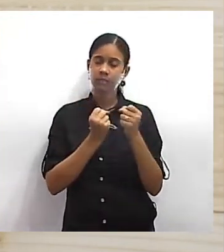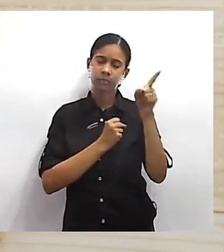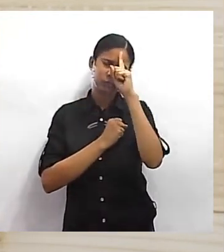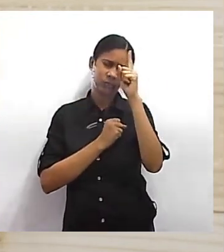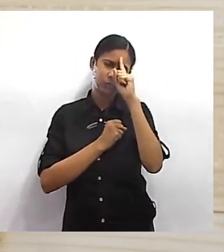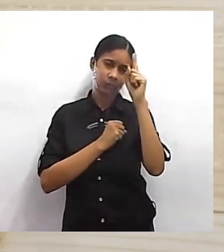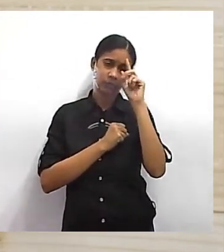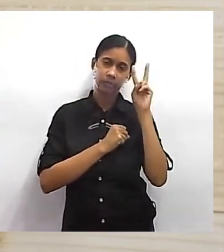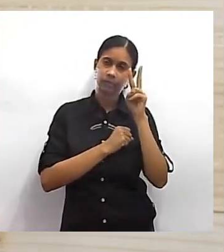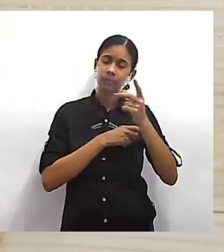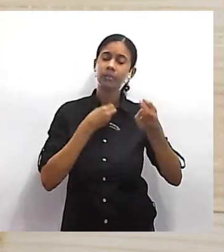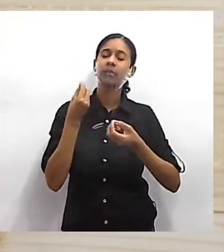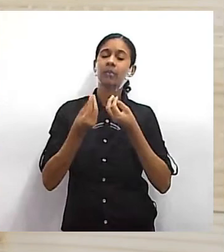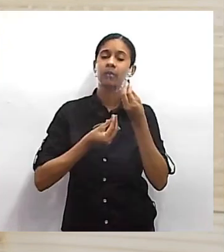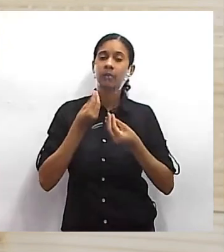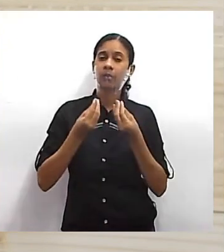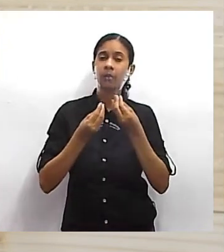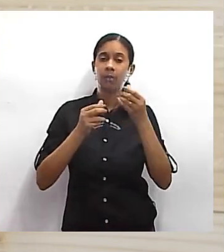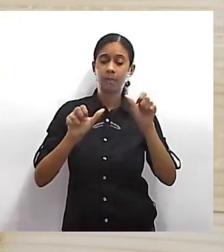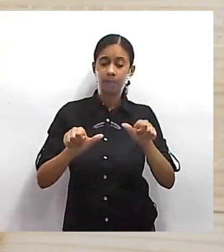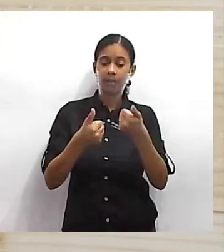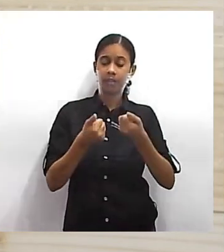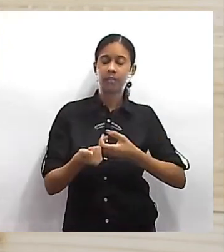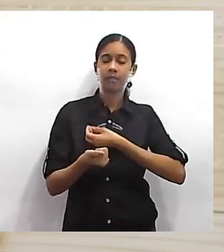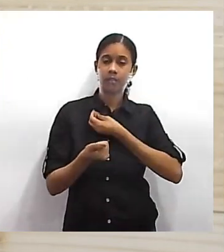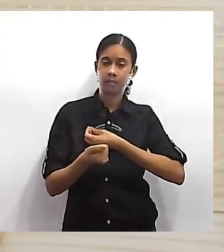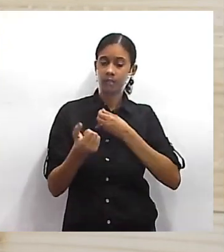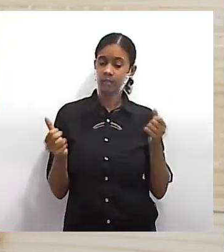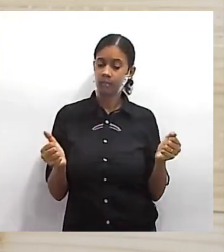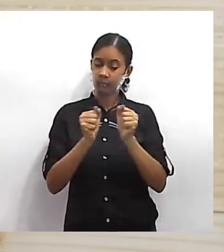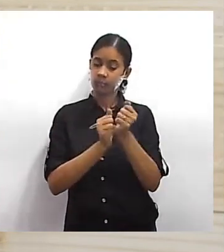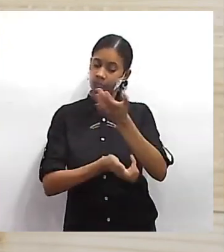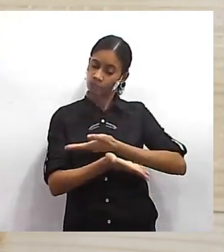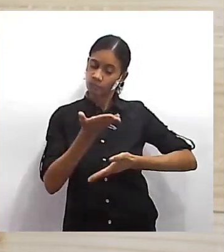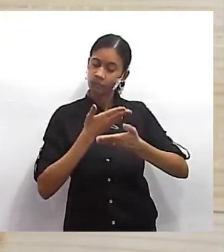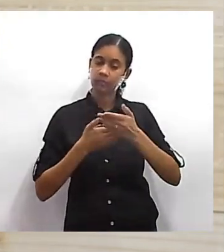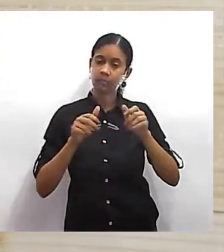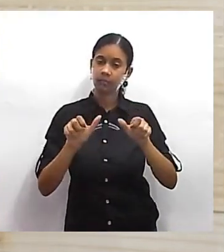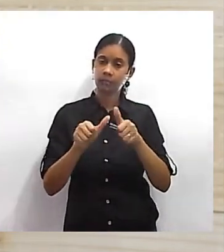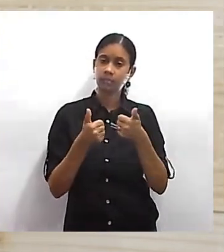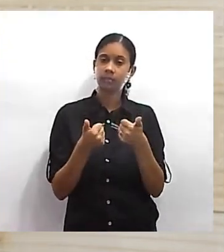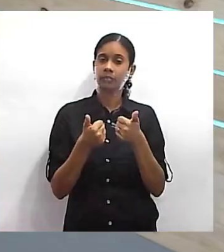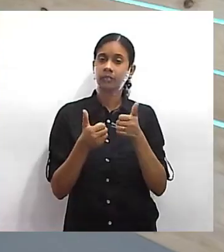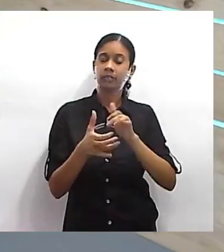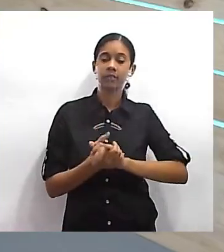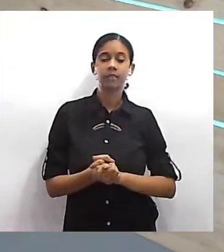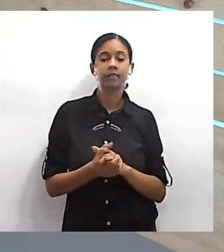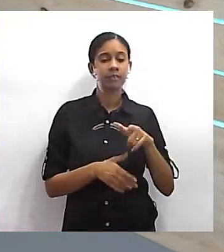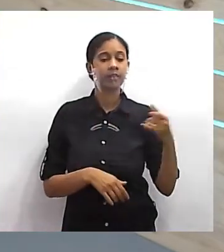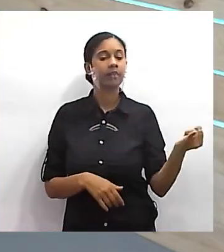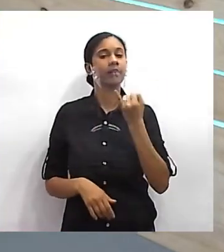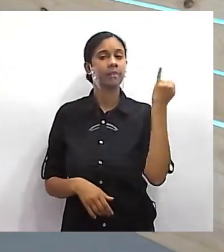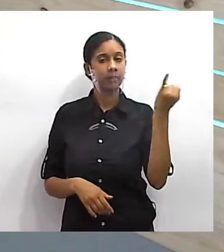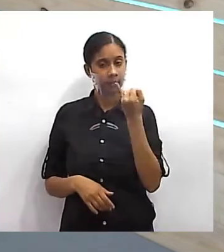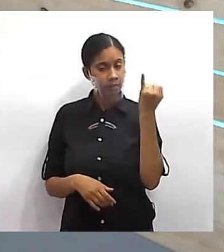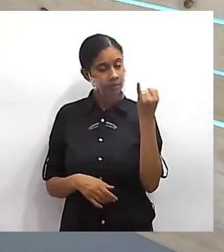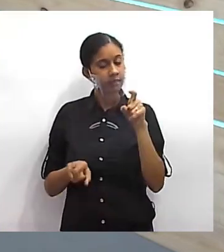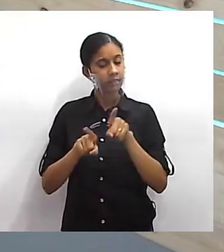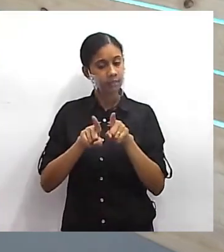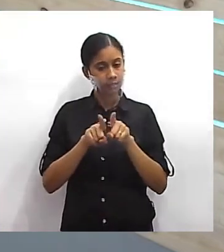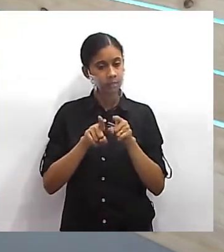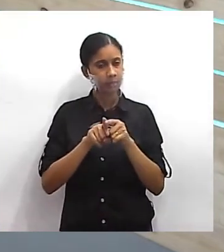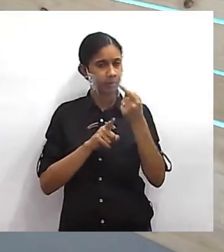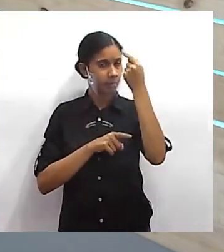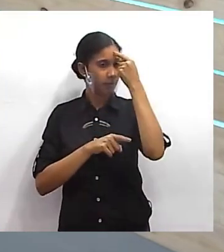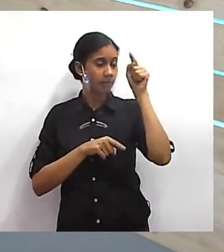dias, visando a uma melhor convivência e maior qualidade de vida. Então é muito importante, gente, ter essa percepção da importância de se pensar no